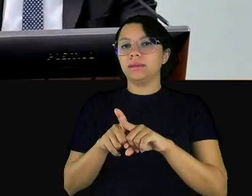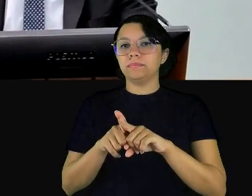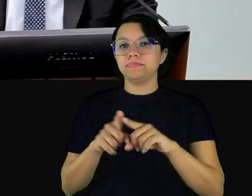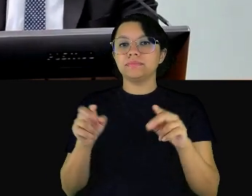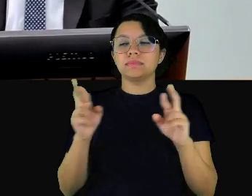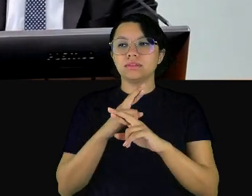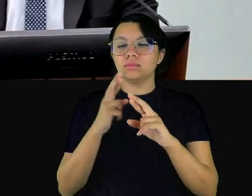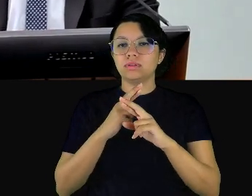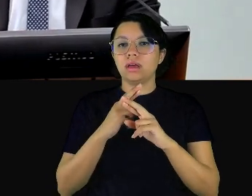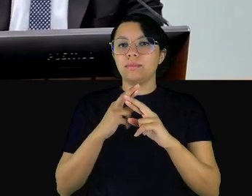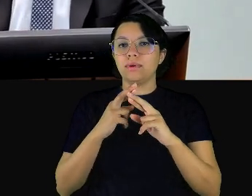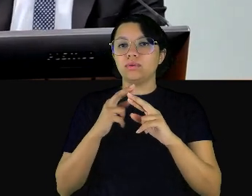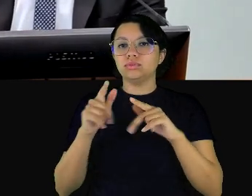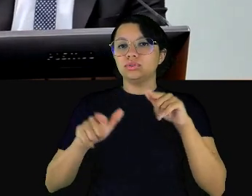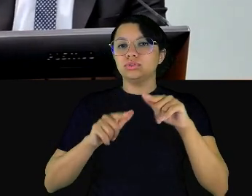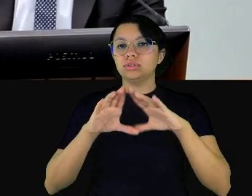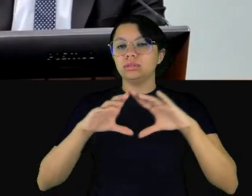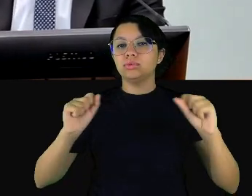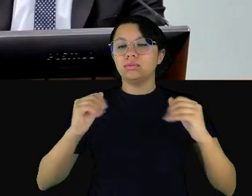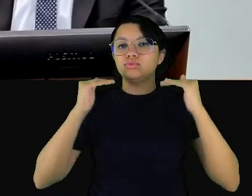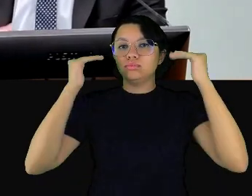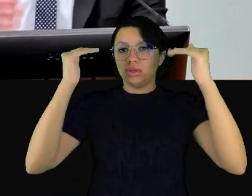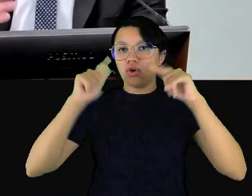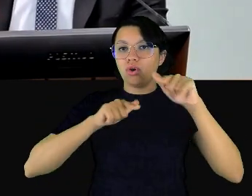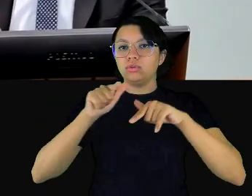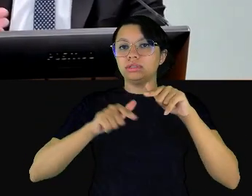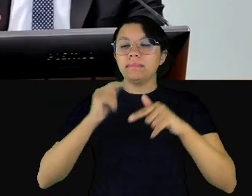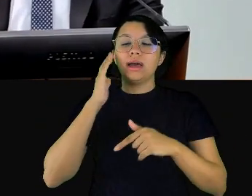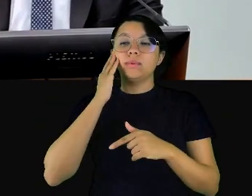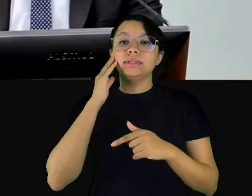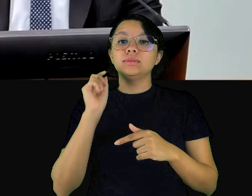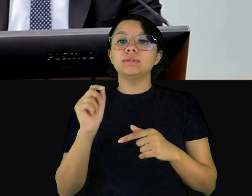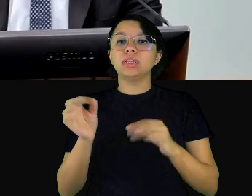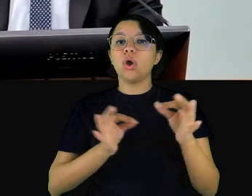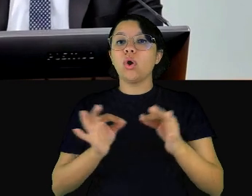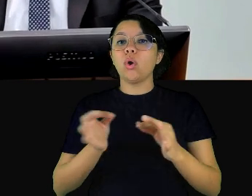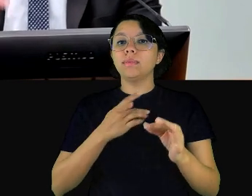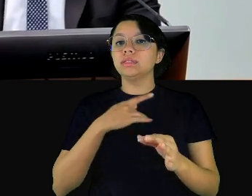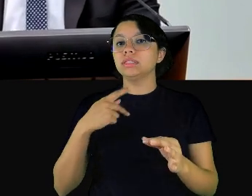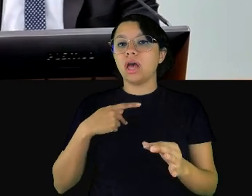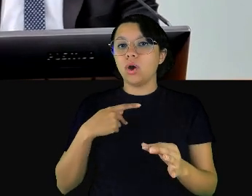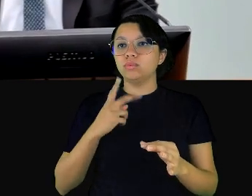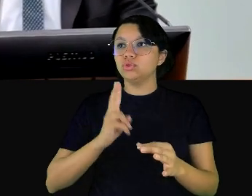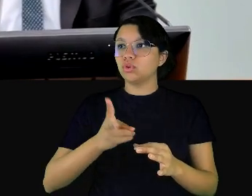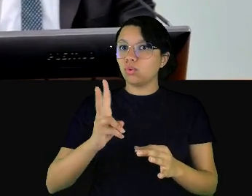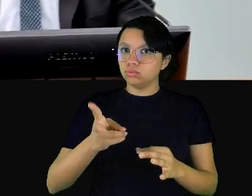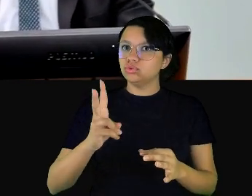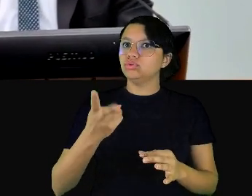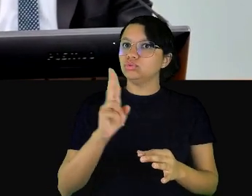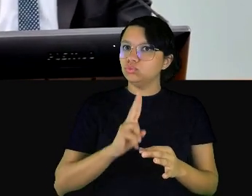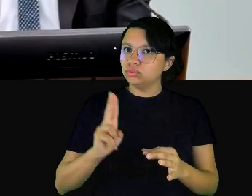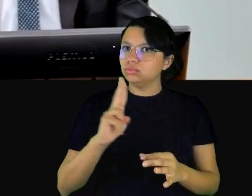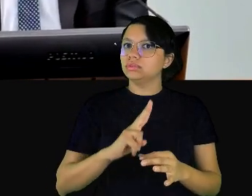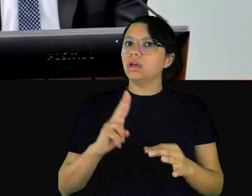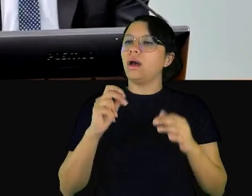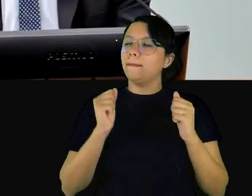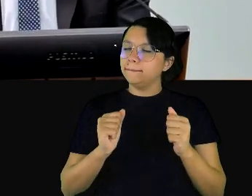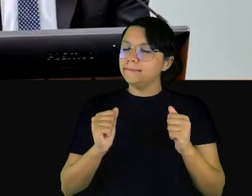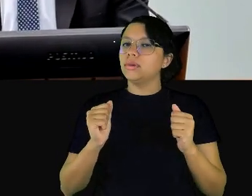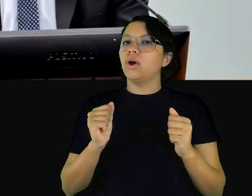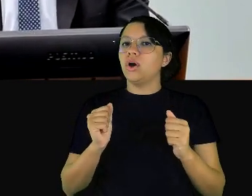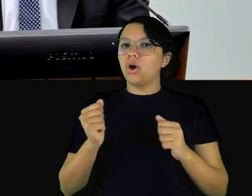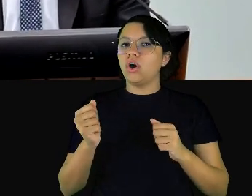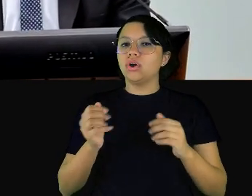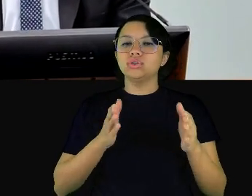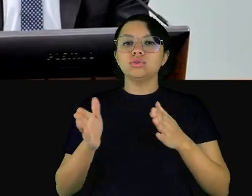Superior do Trabalho a compreensão, por exemplo, que o plano de saúde continua vigorando durante a